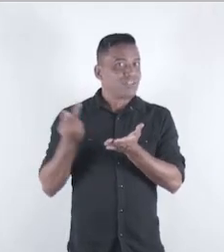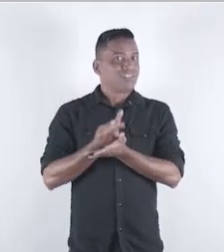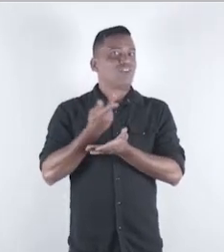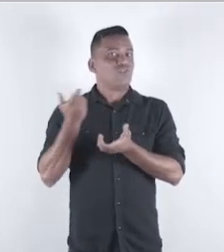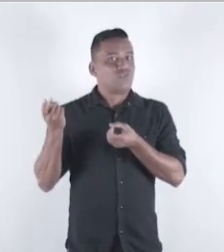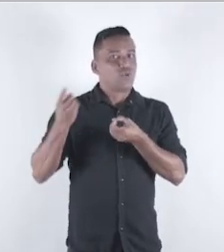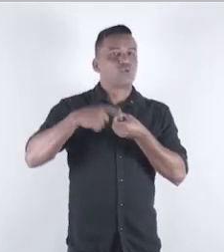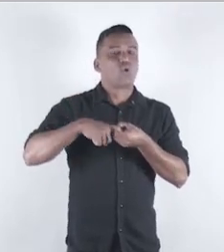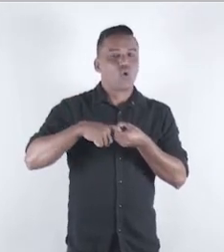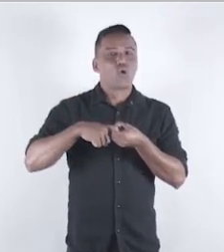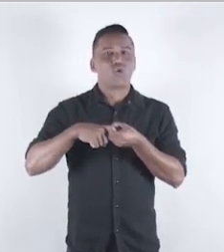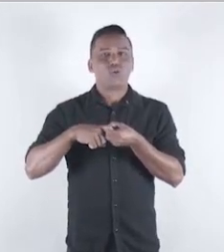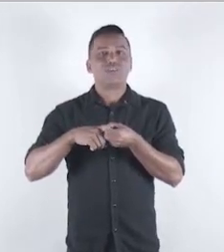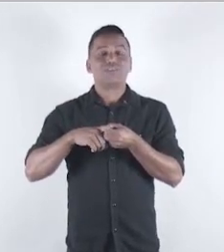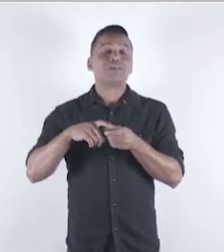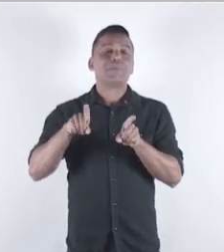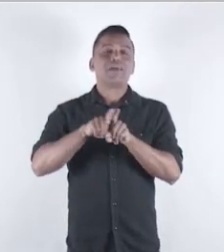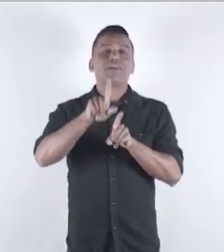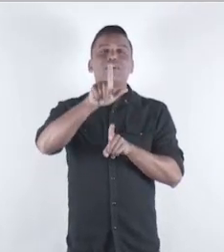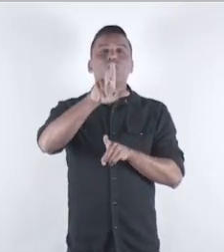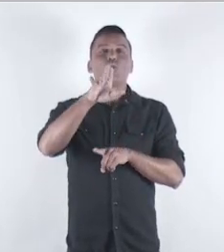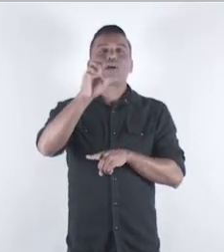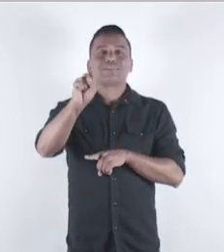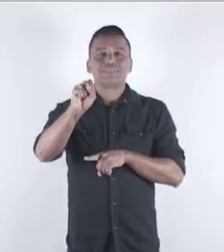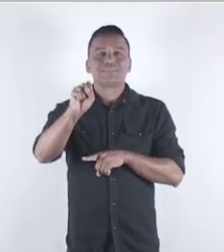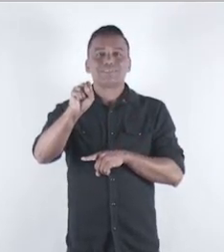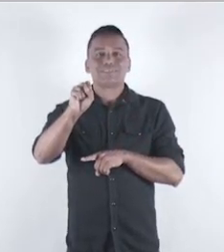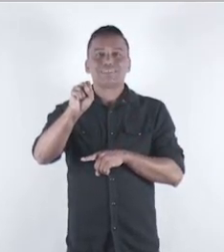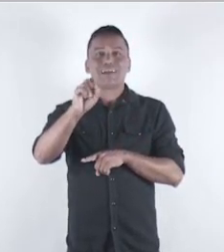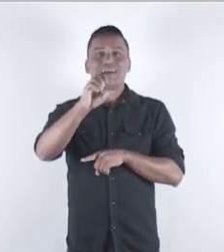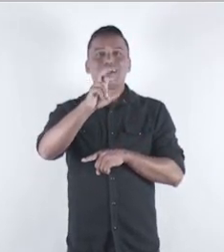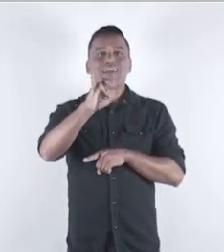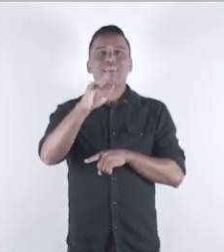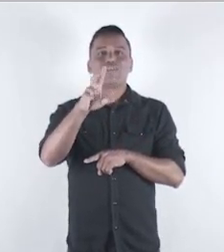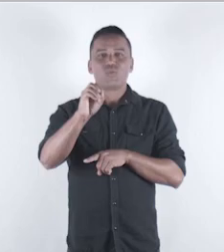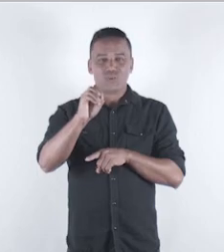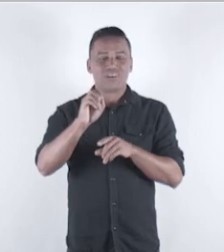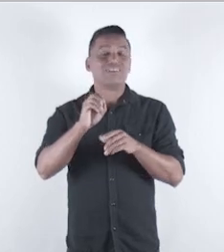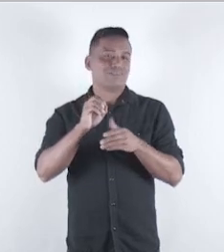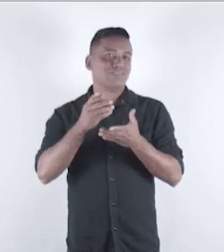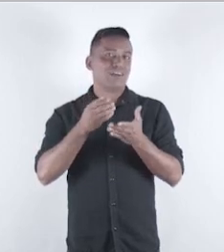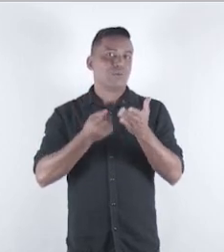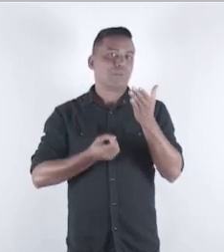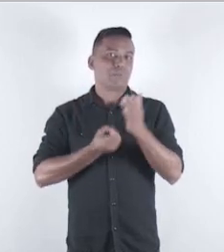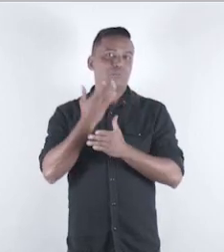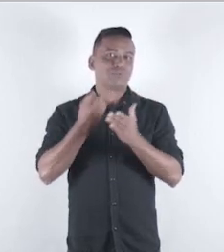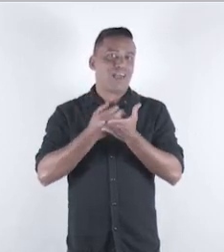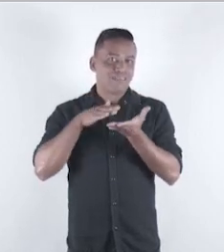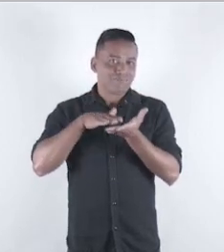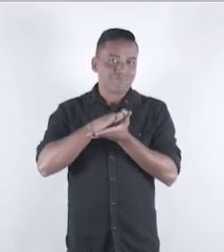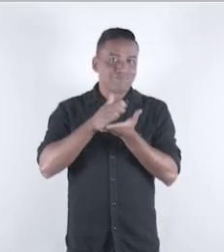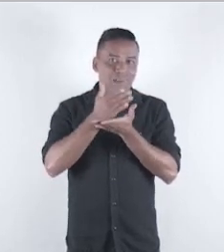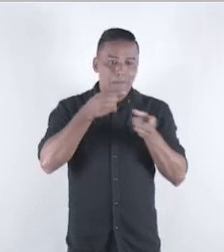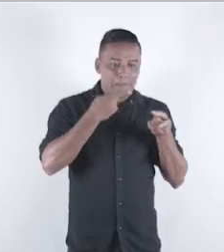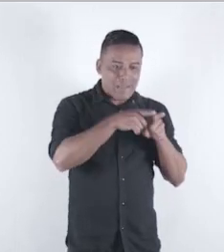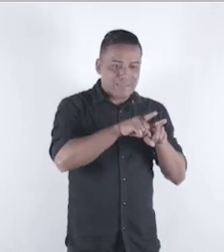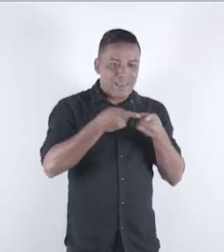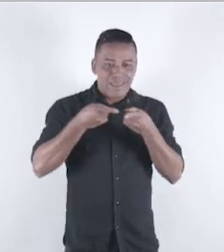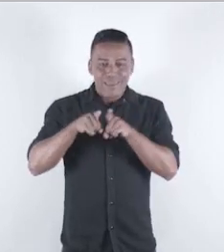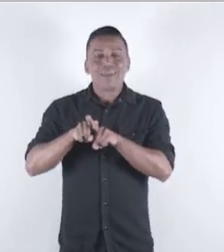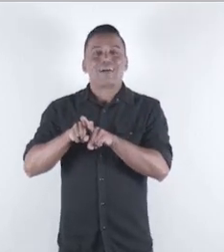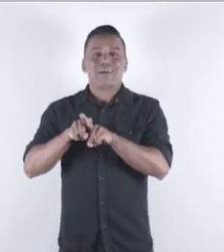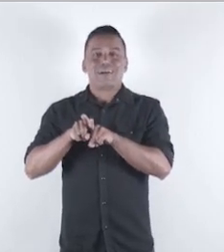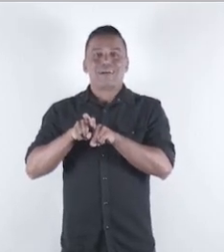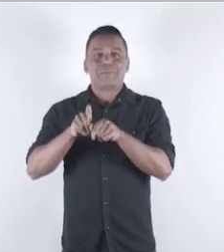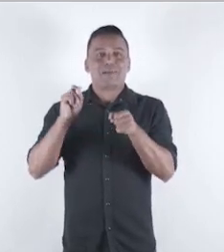o Lucas da Crivo. Aí eles me propuseram essa parceria e